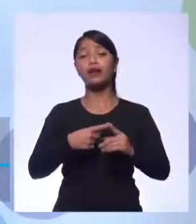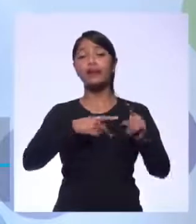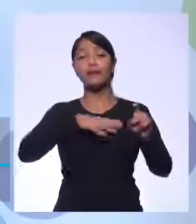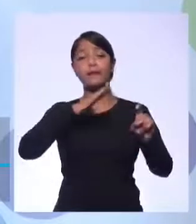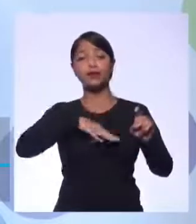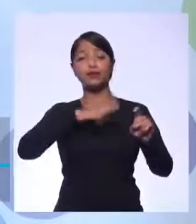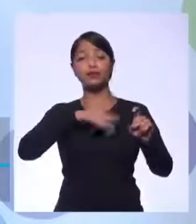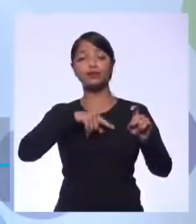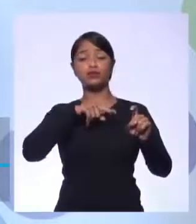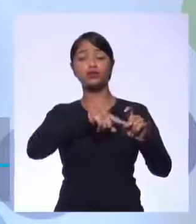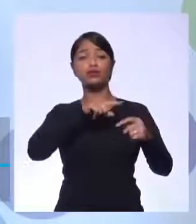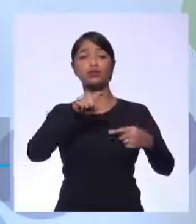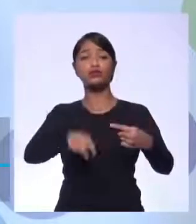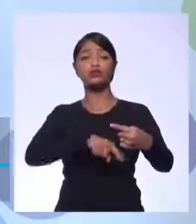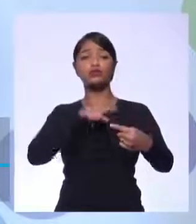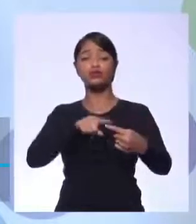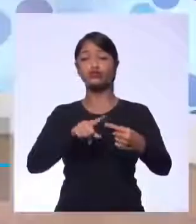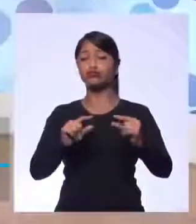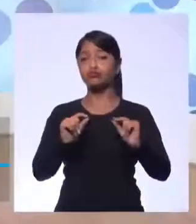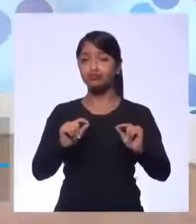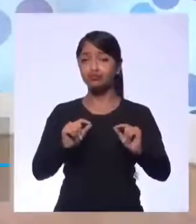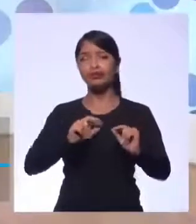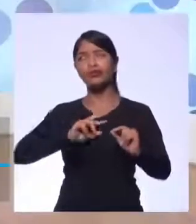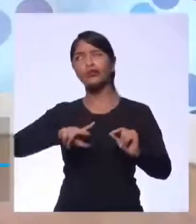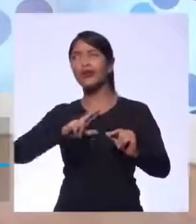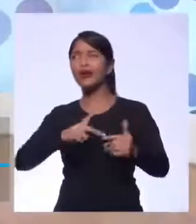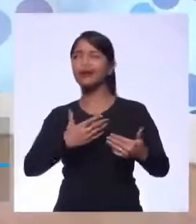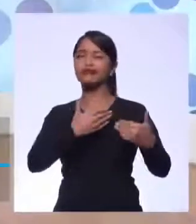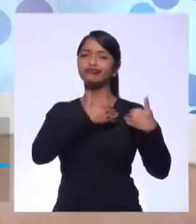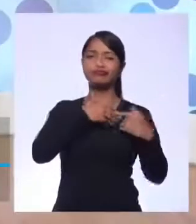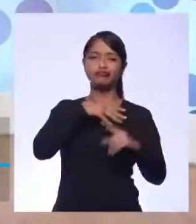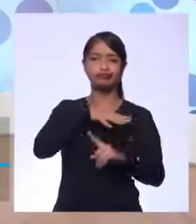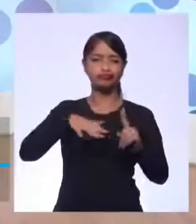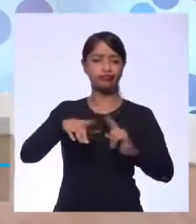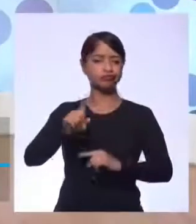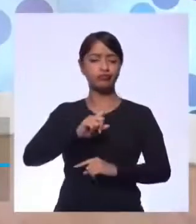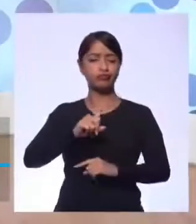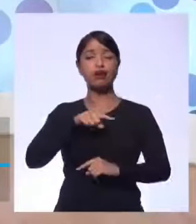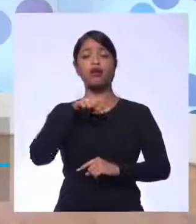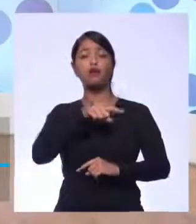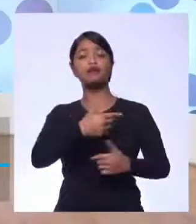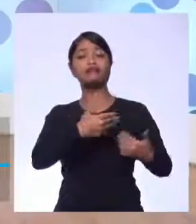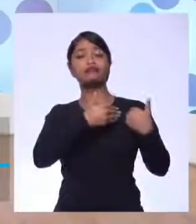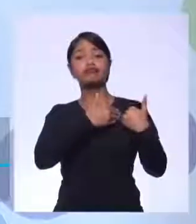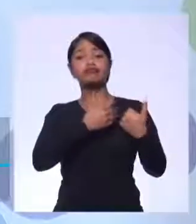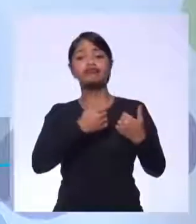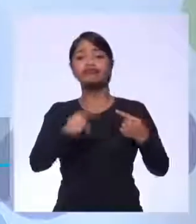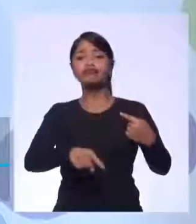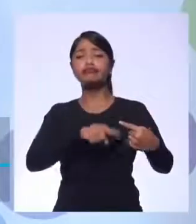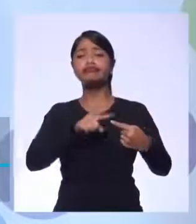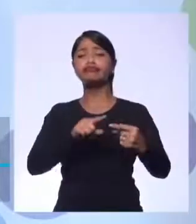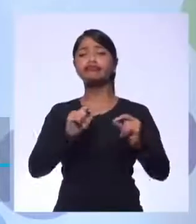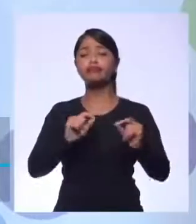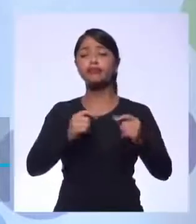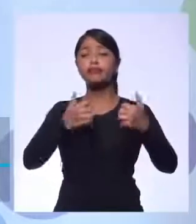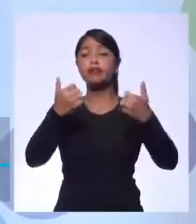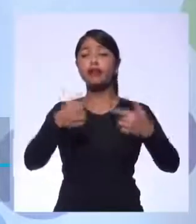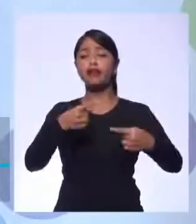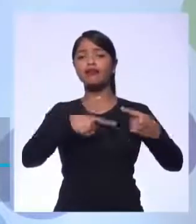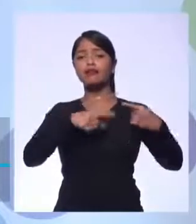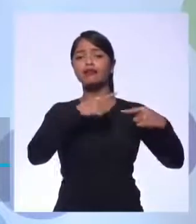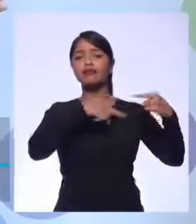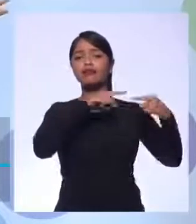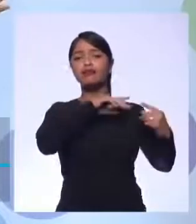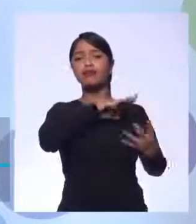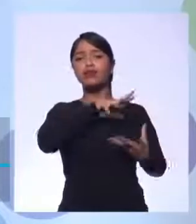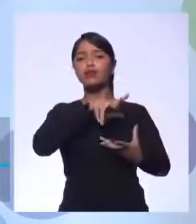função, vamos dizer, meio uma função social, de explicar as origens do mundo, as origens do homem, da humanidade, as